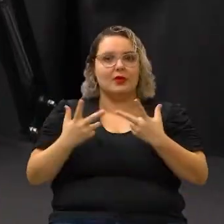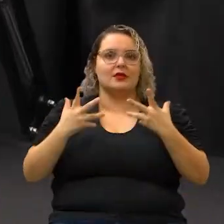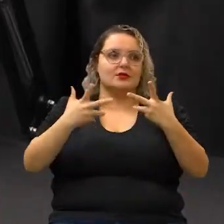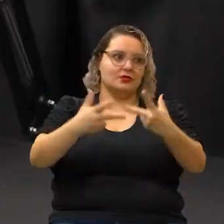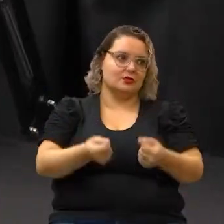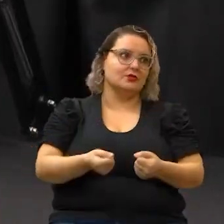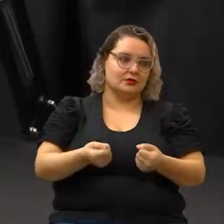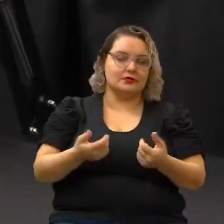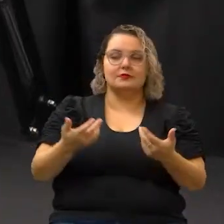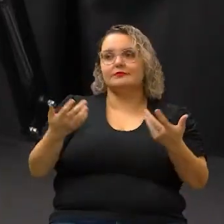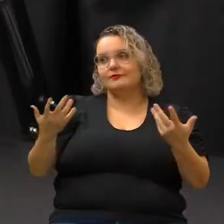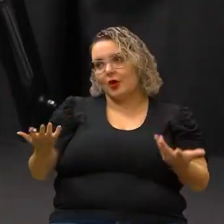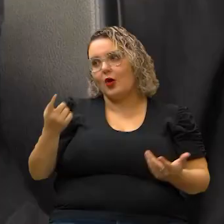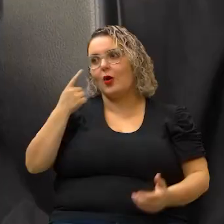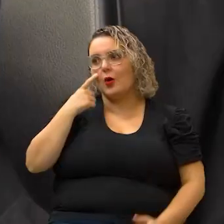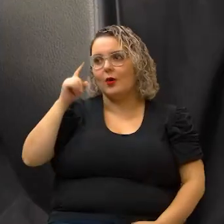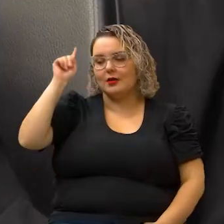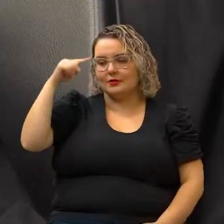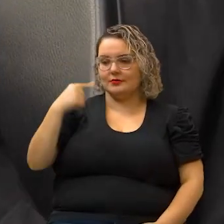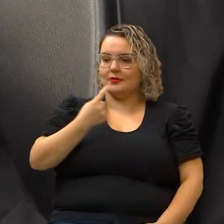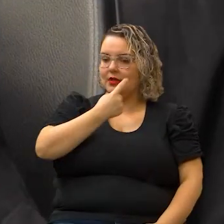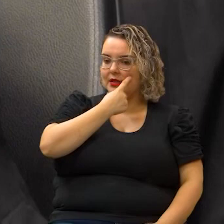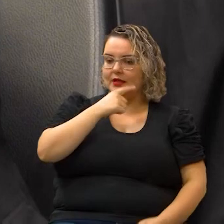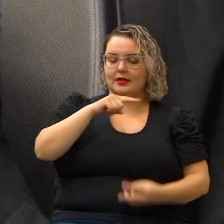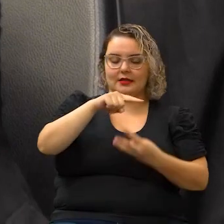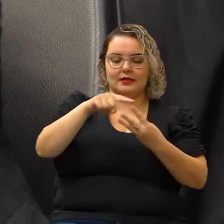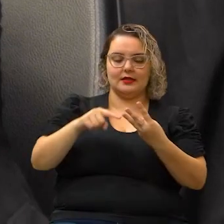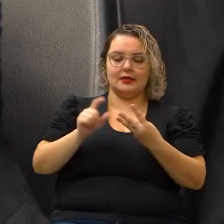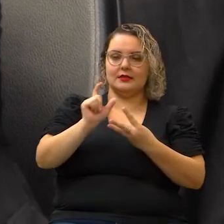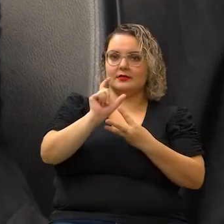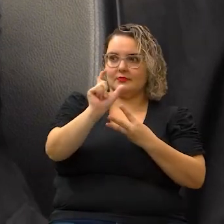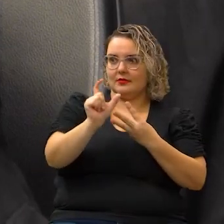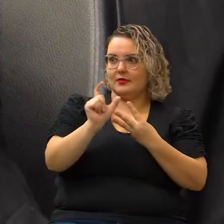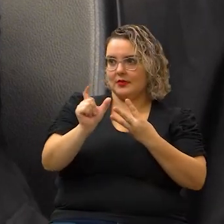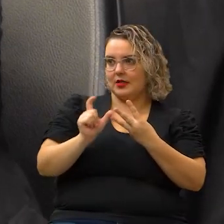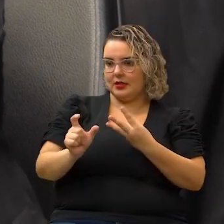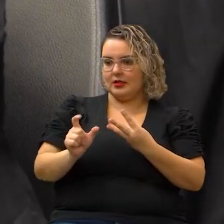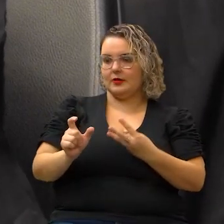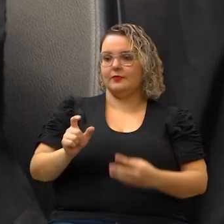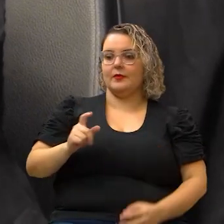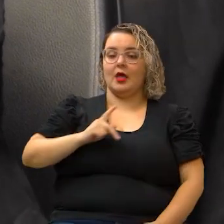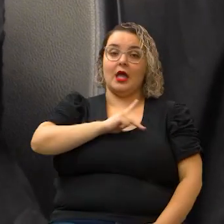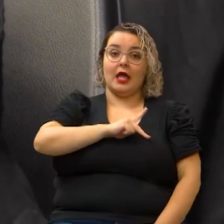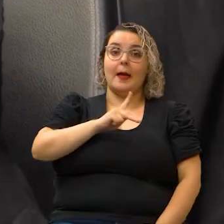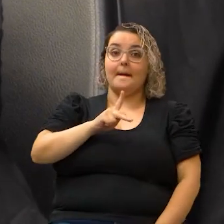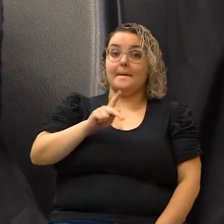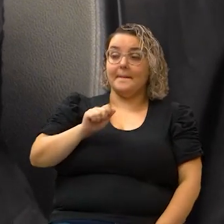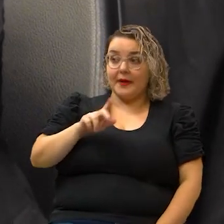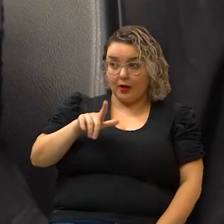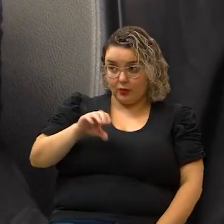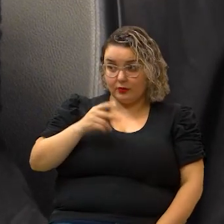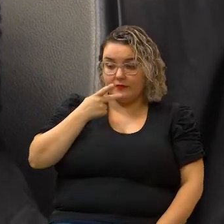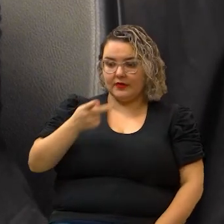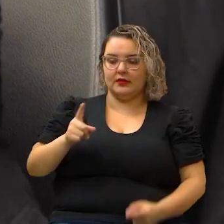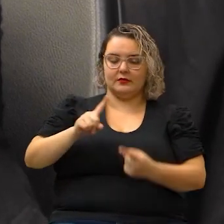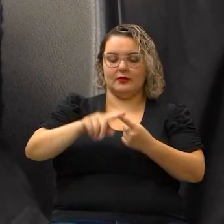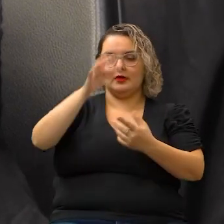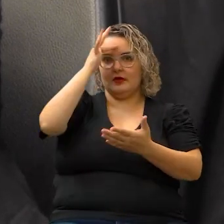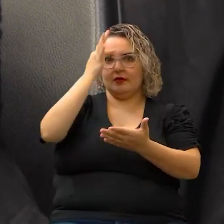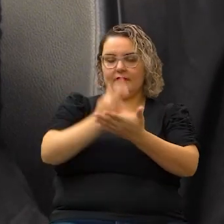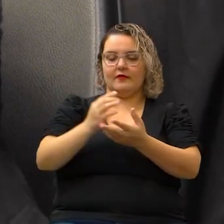para o bem comum? Olha, Mina, existem 3 palavrinhas que Paulo fala nas suas epístolas que me chamam a